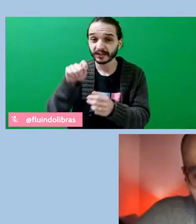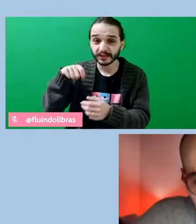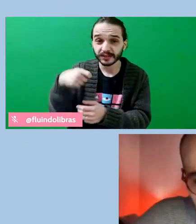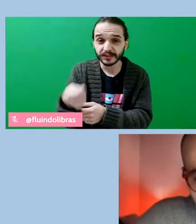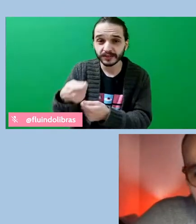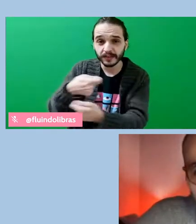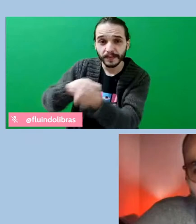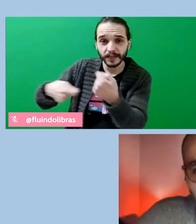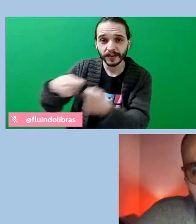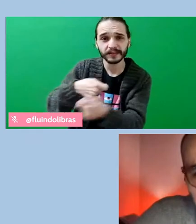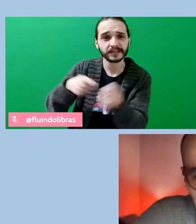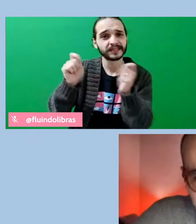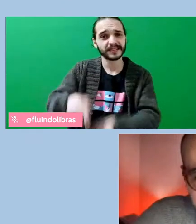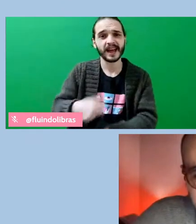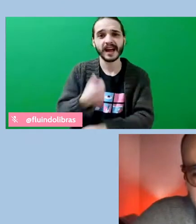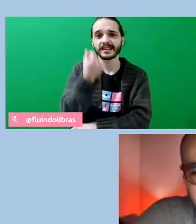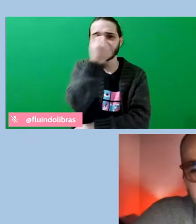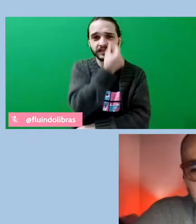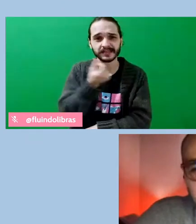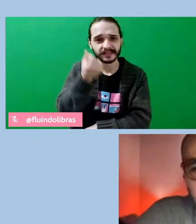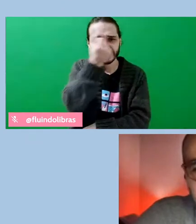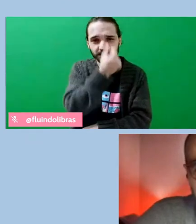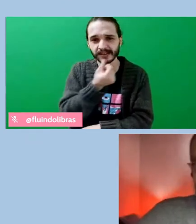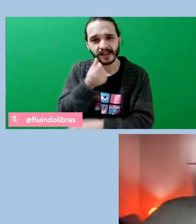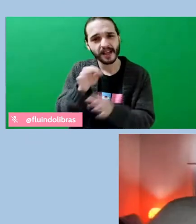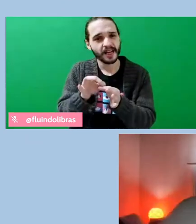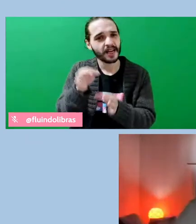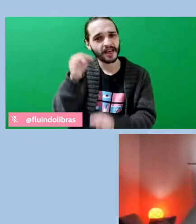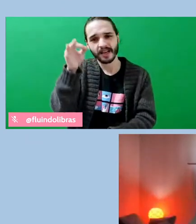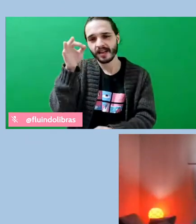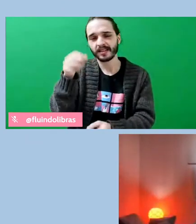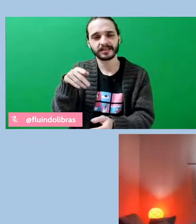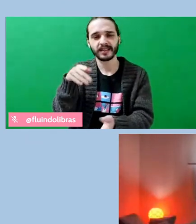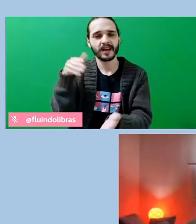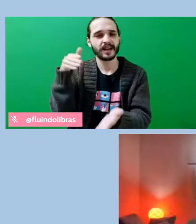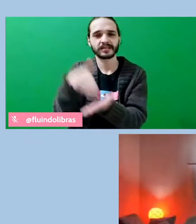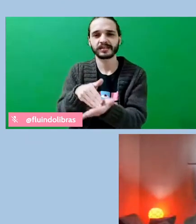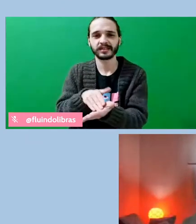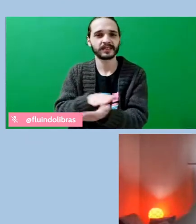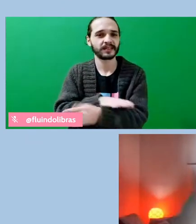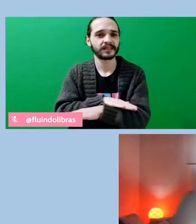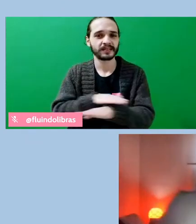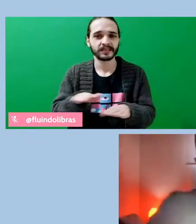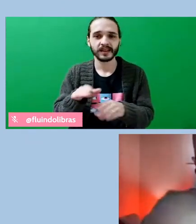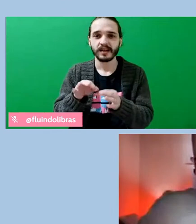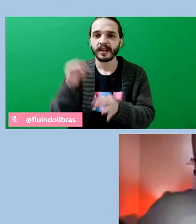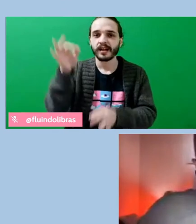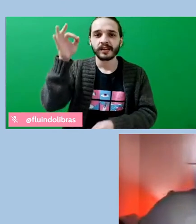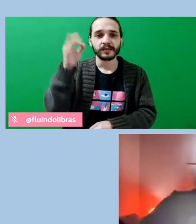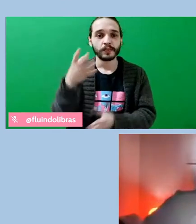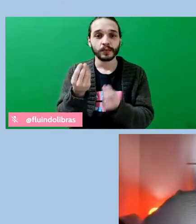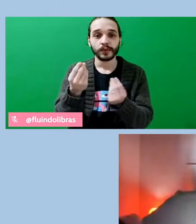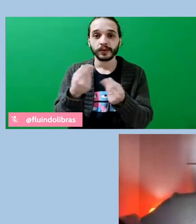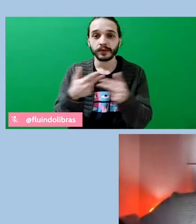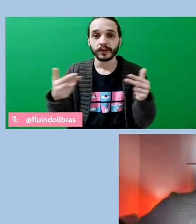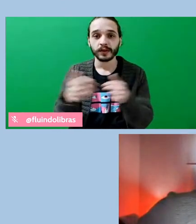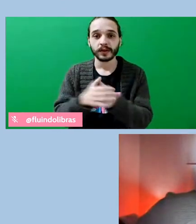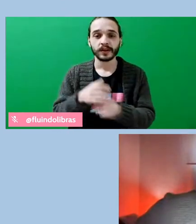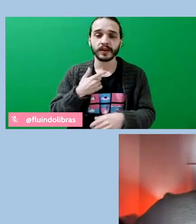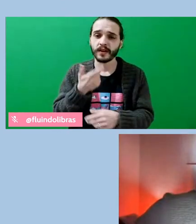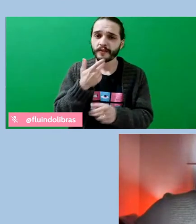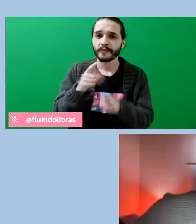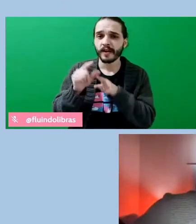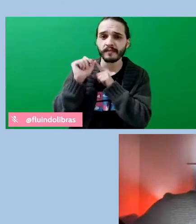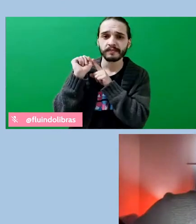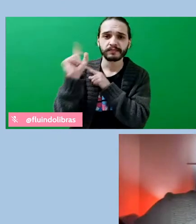mais umas 6 horas tranquilamente e a gente não esgotaria o Super, super. tema, né? Não, eu só tenho uma. Eu só queria falar fora Bolsonaro, que a gente não falou